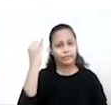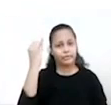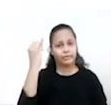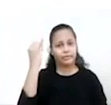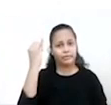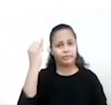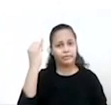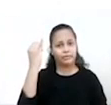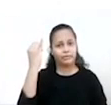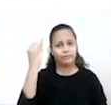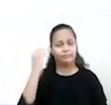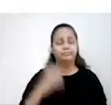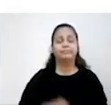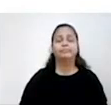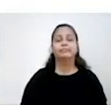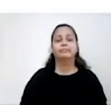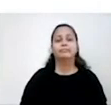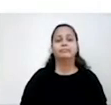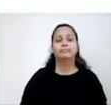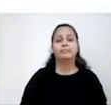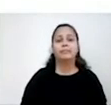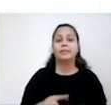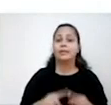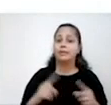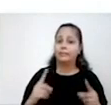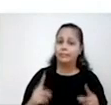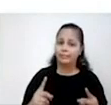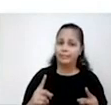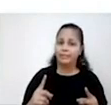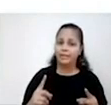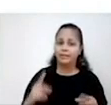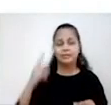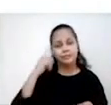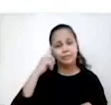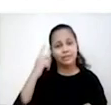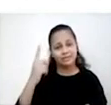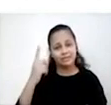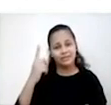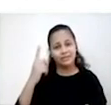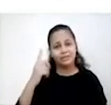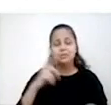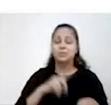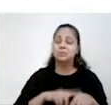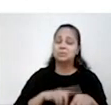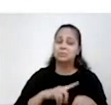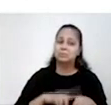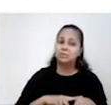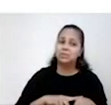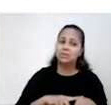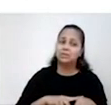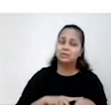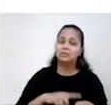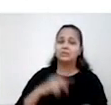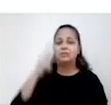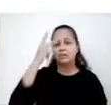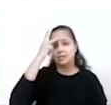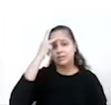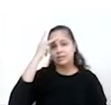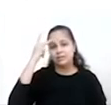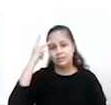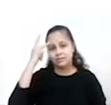interessante e importante. É importante, é interessante. No entanto, a gente está pensando no momento que muitas pessoas